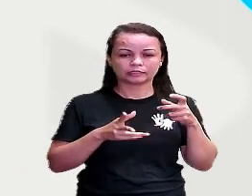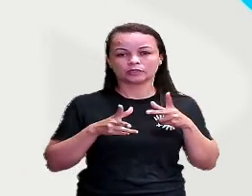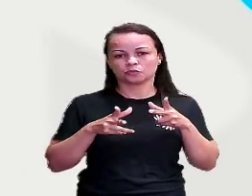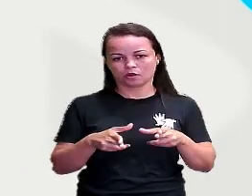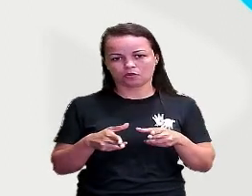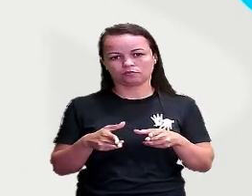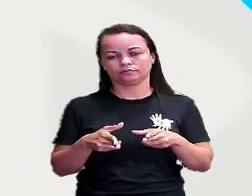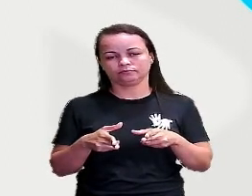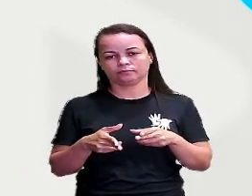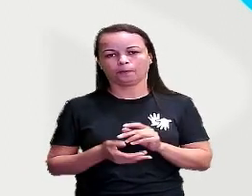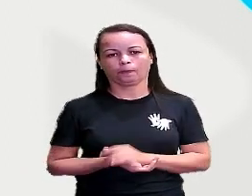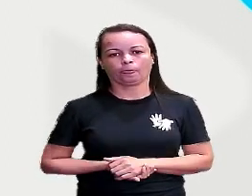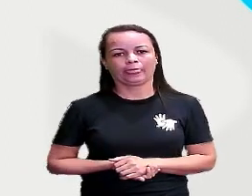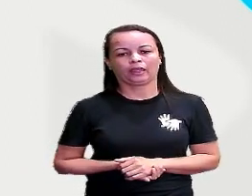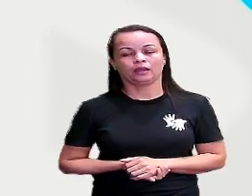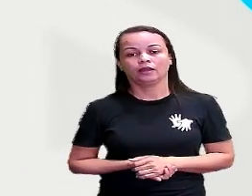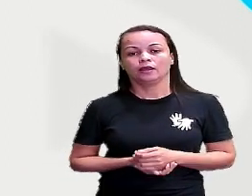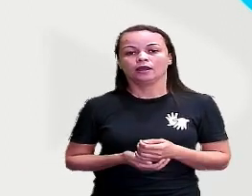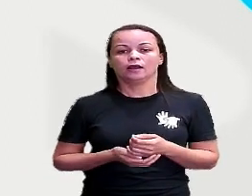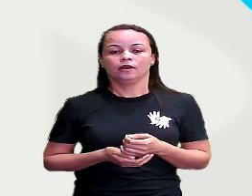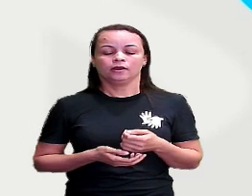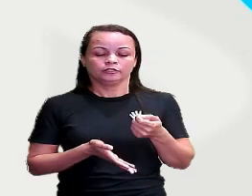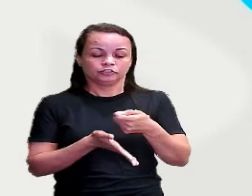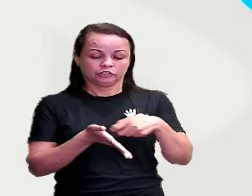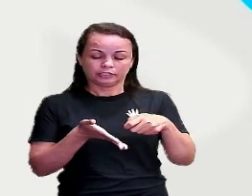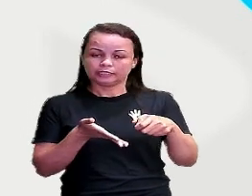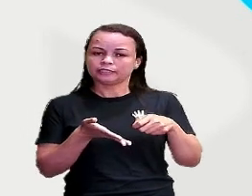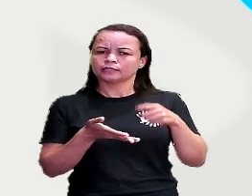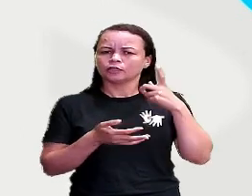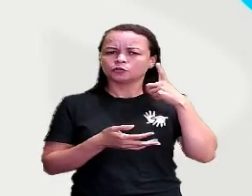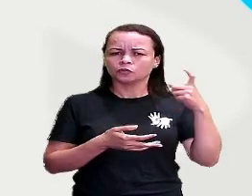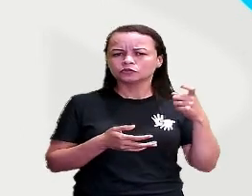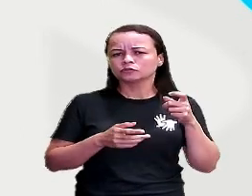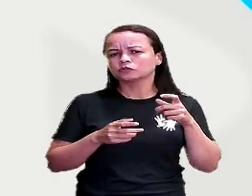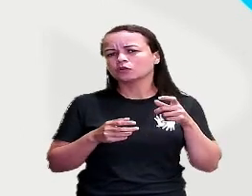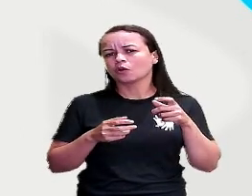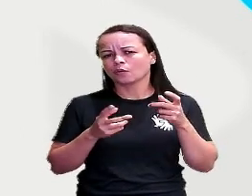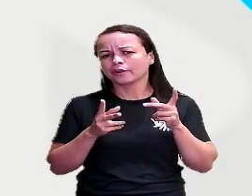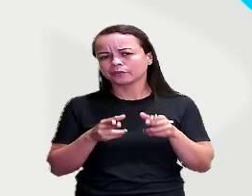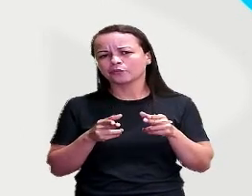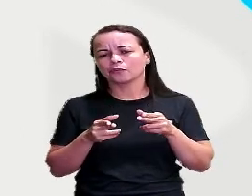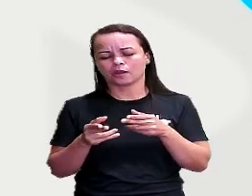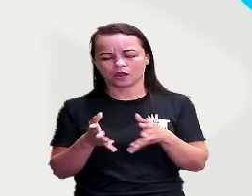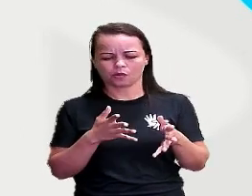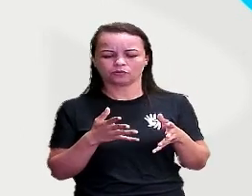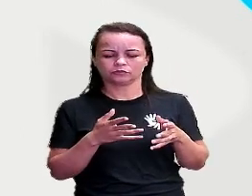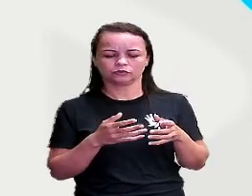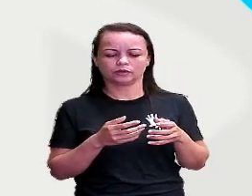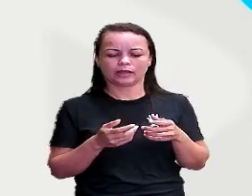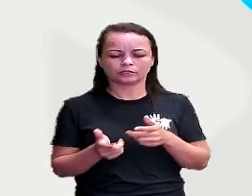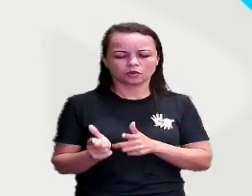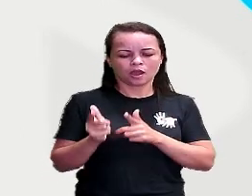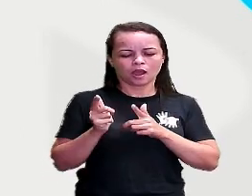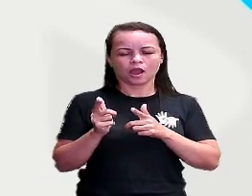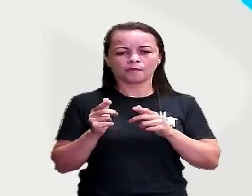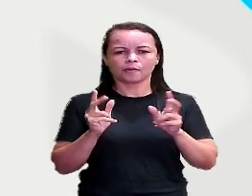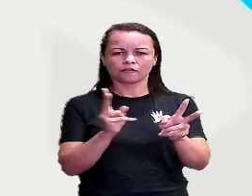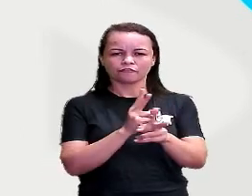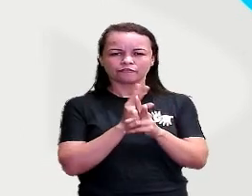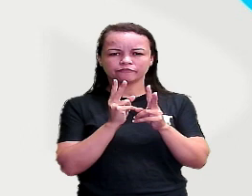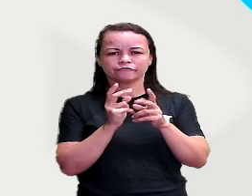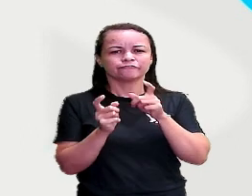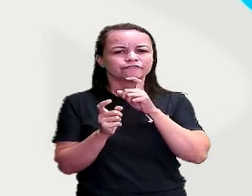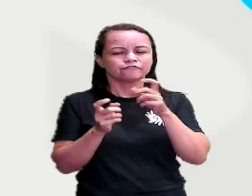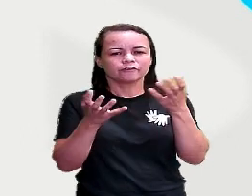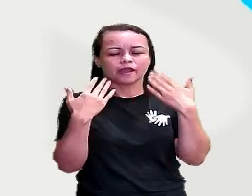iguais. Então, a escrita e o som é igual. No caso, arma, verão e são. Arma pode